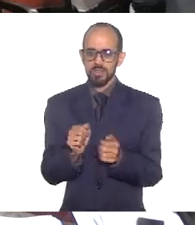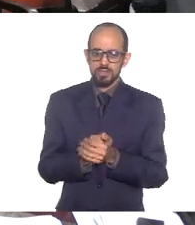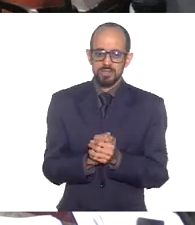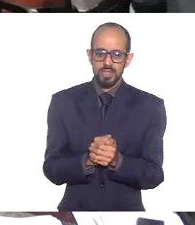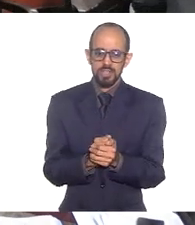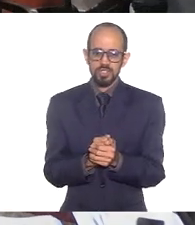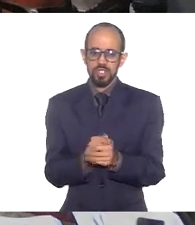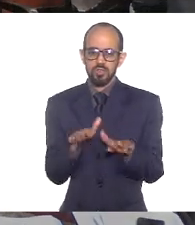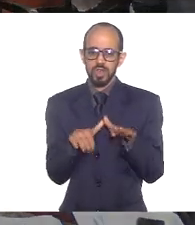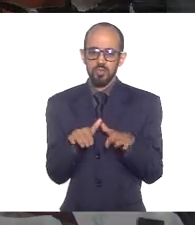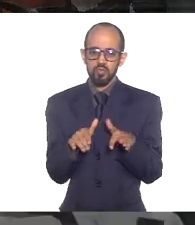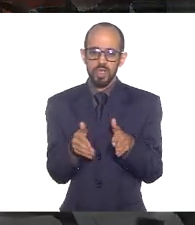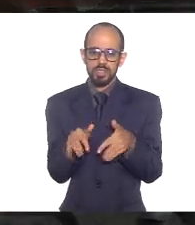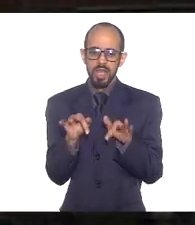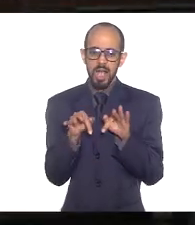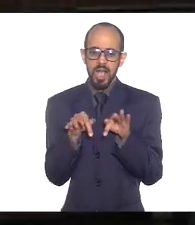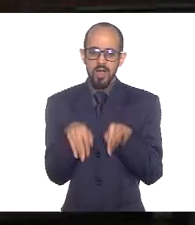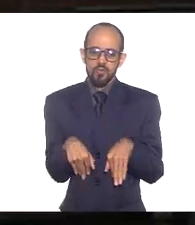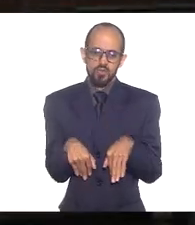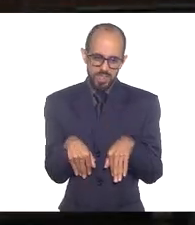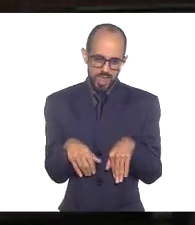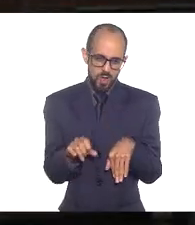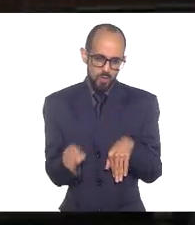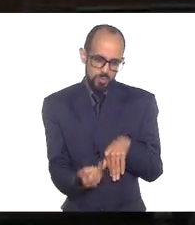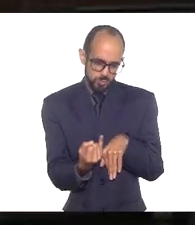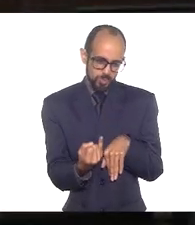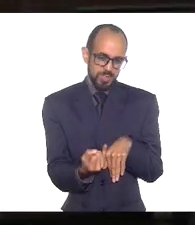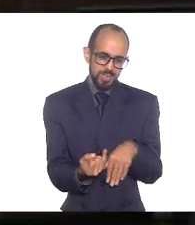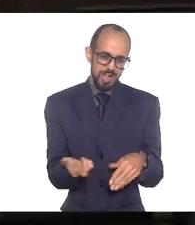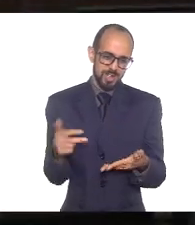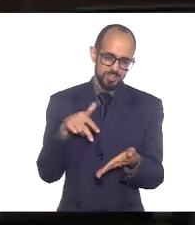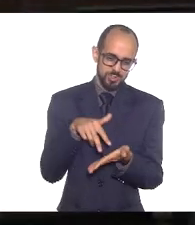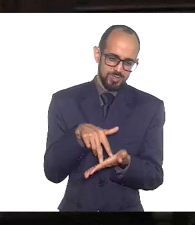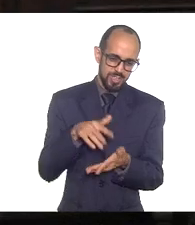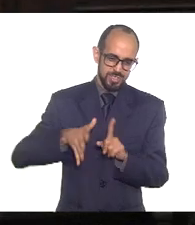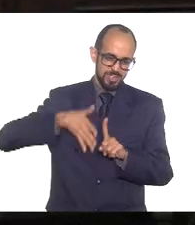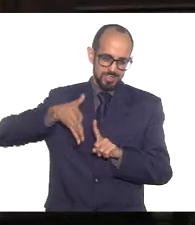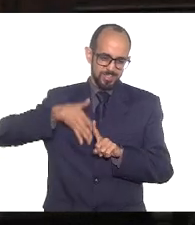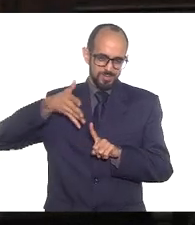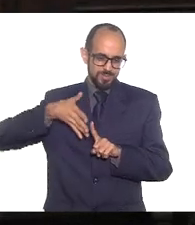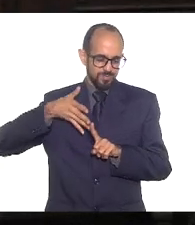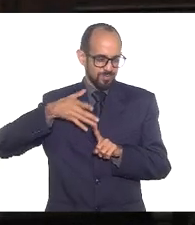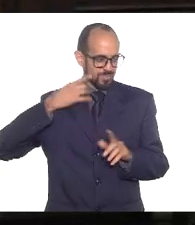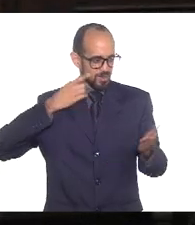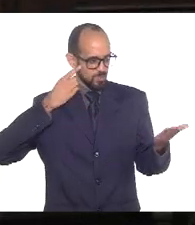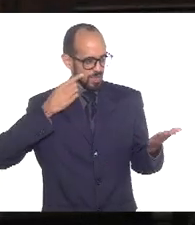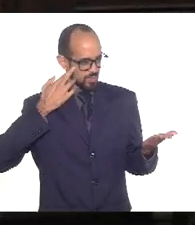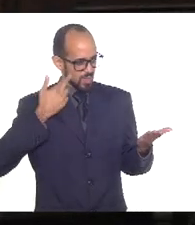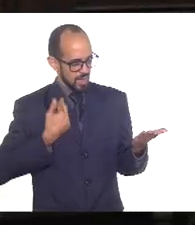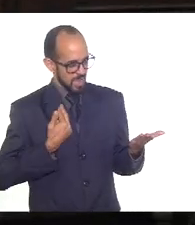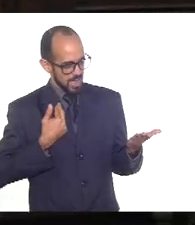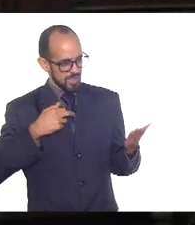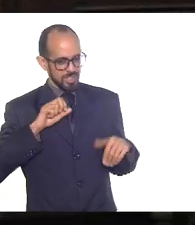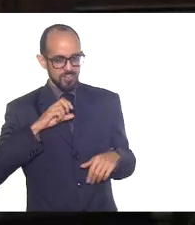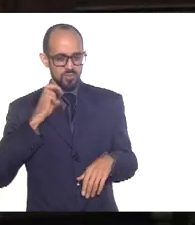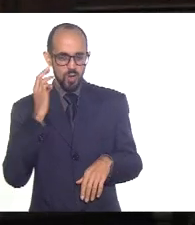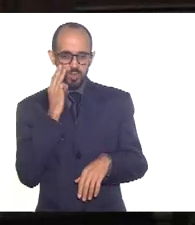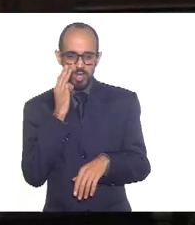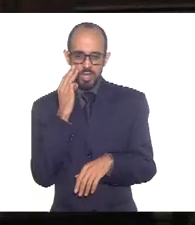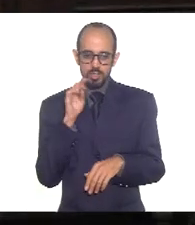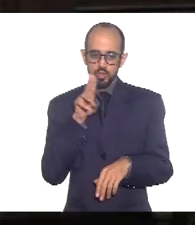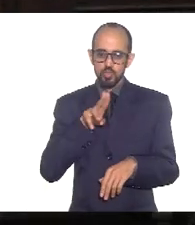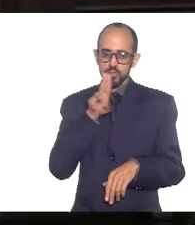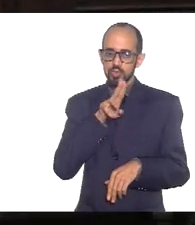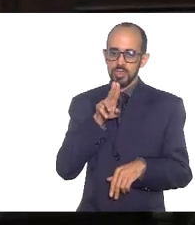últimas ensinou a última oportunidade Deputado waldeck deputada Renata de usar essa Tribuna